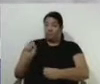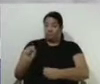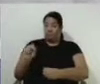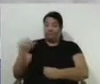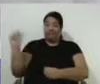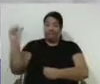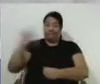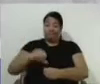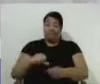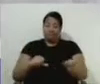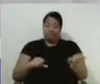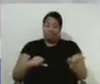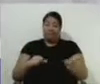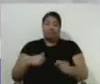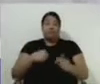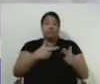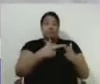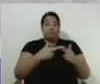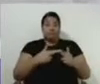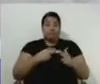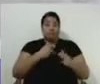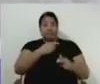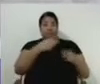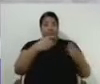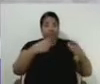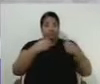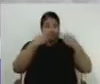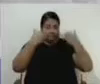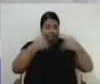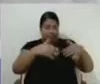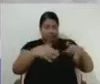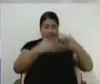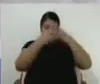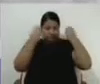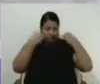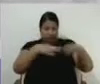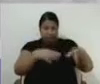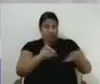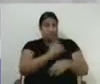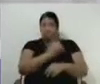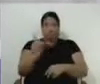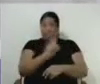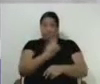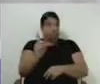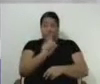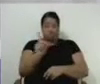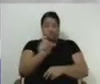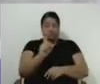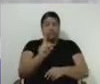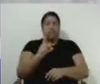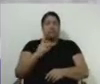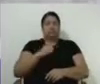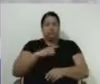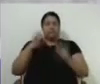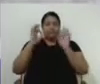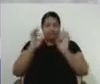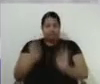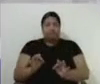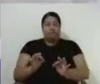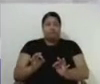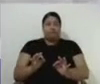esquecimento esse bairro. Tenho certeza que o prefeito Mário Pardini, no seu projeto de 100% de universalização do asfalto,